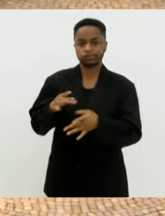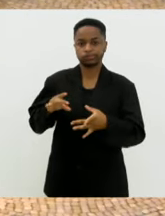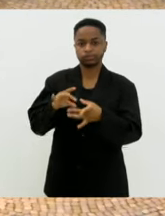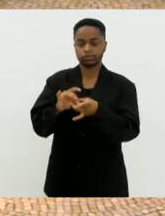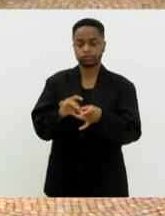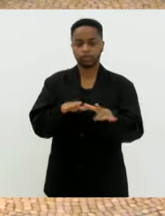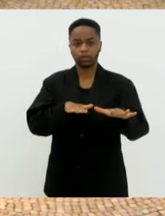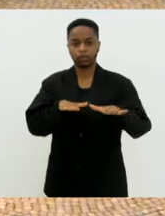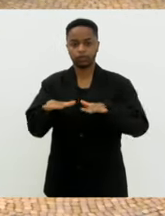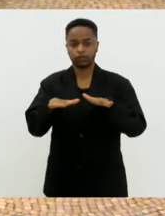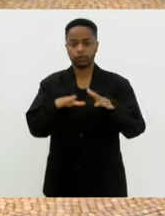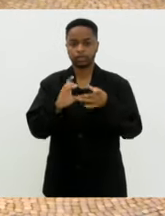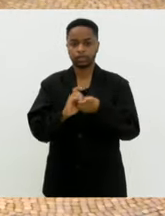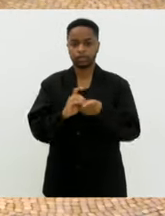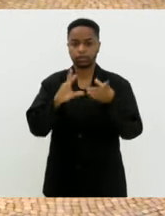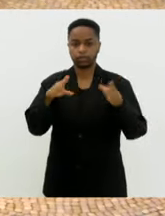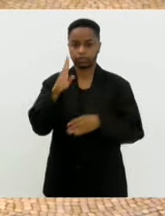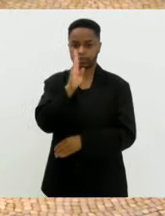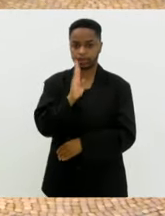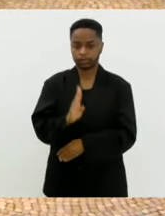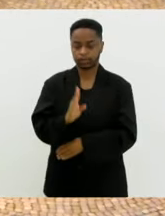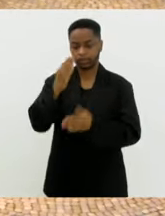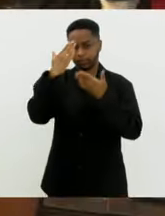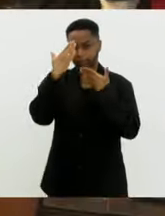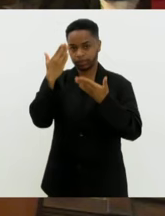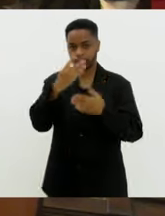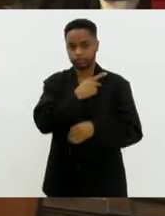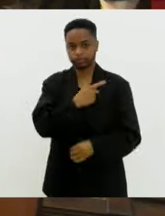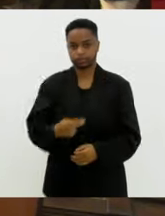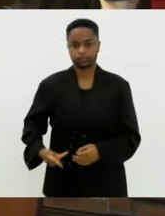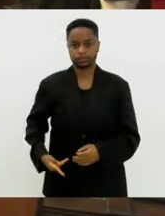Movimento Democrático Brasileiro. Muito obrigado, presidente.